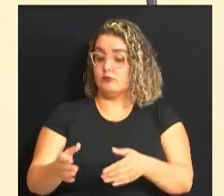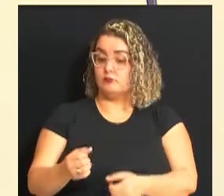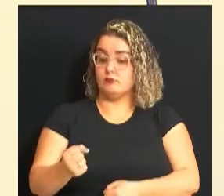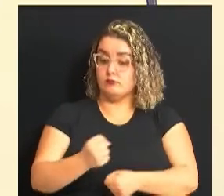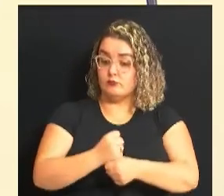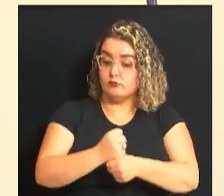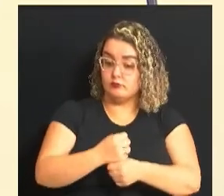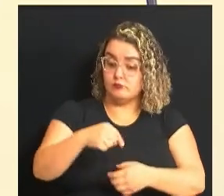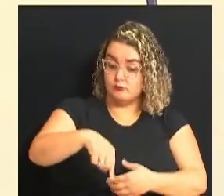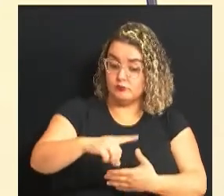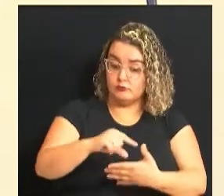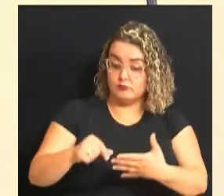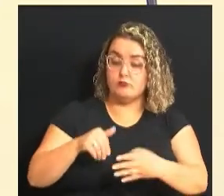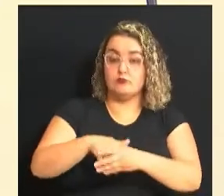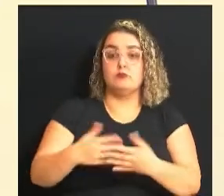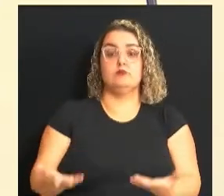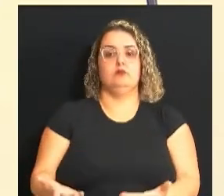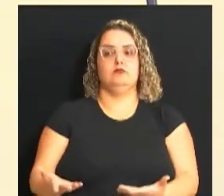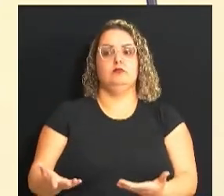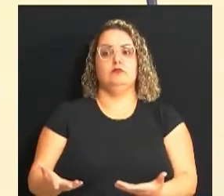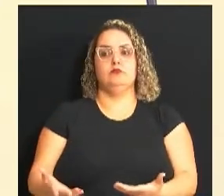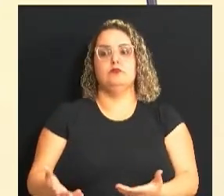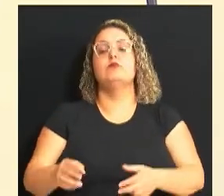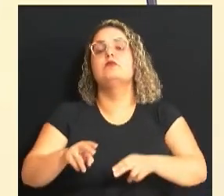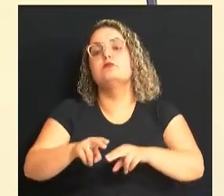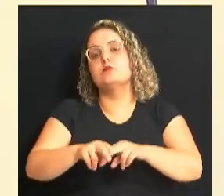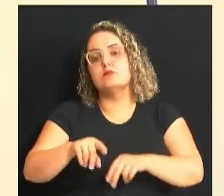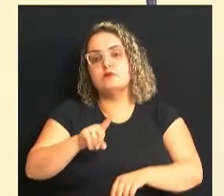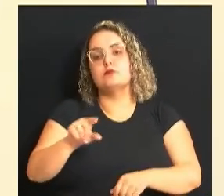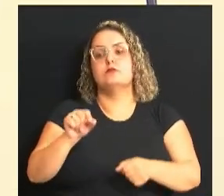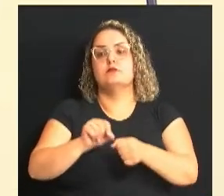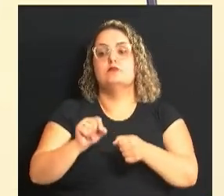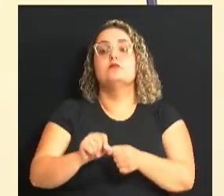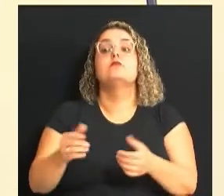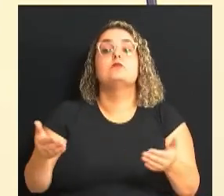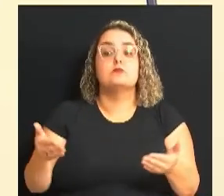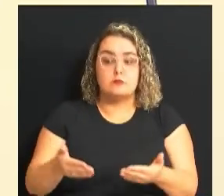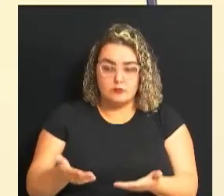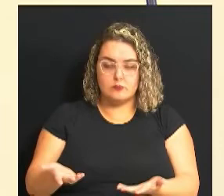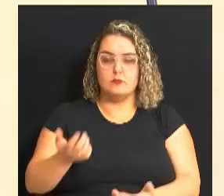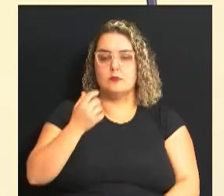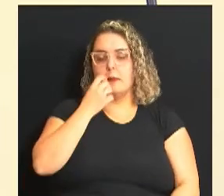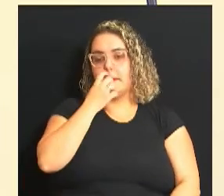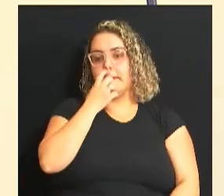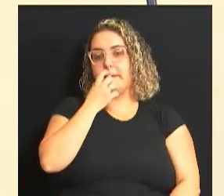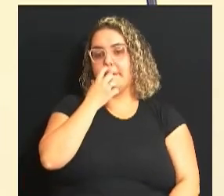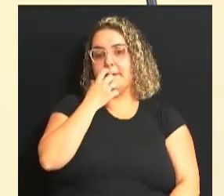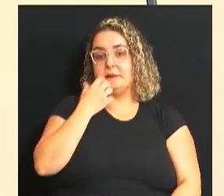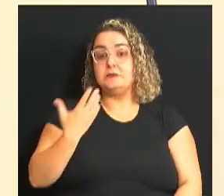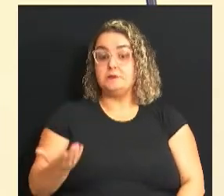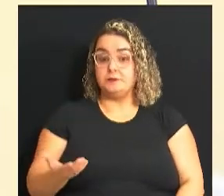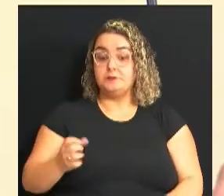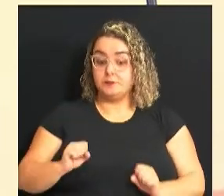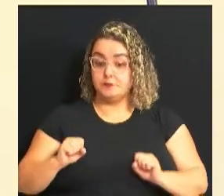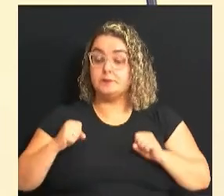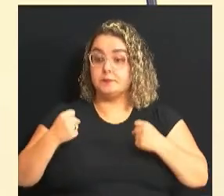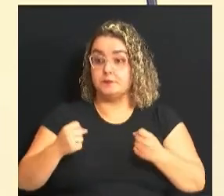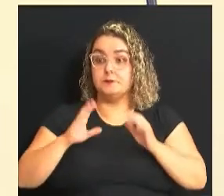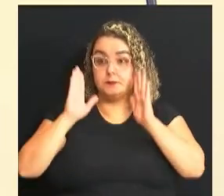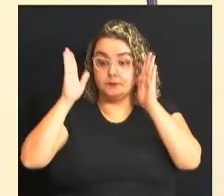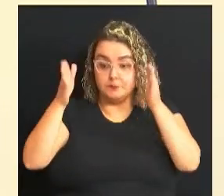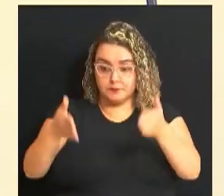é toda uma construção que demanda, por isso, de não fazê-lo agora. A questão da dedicação